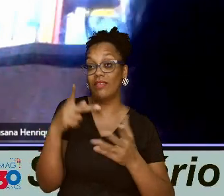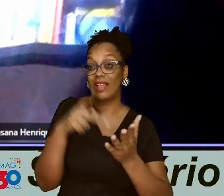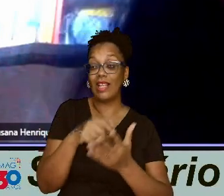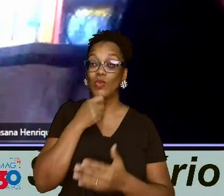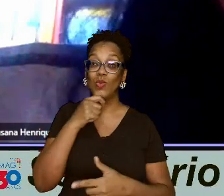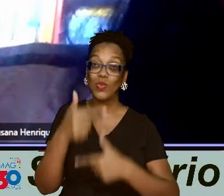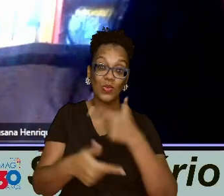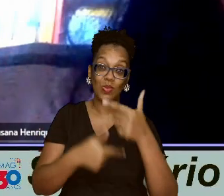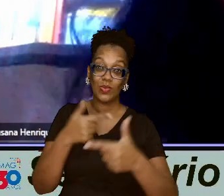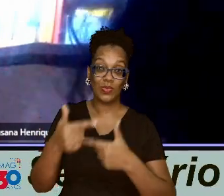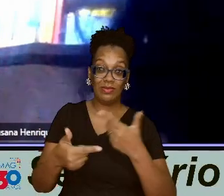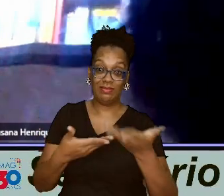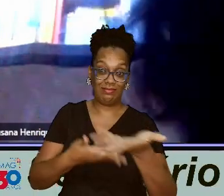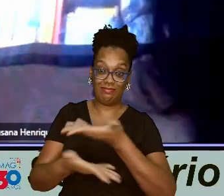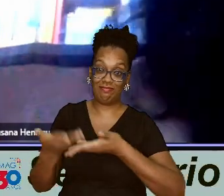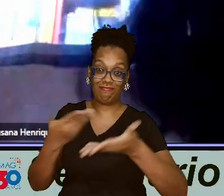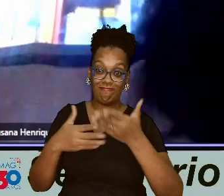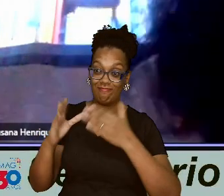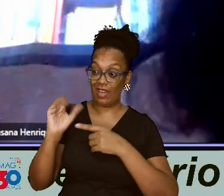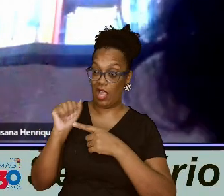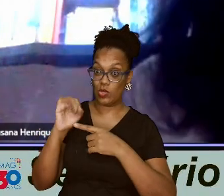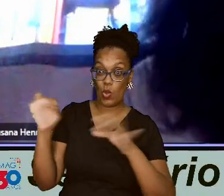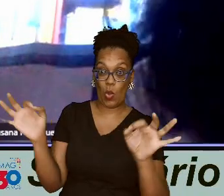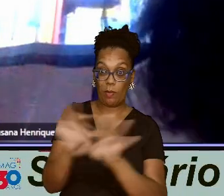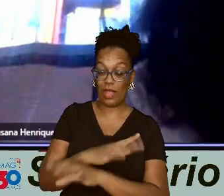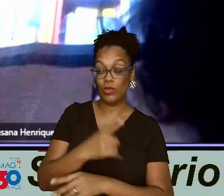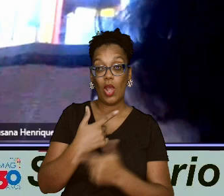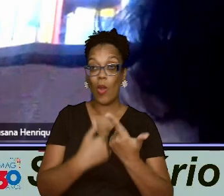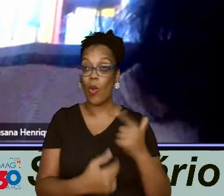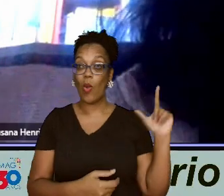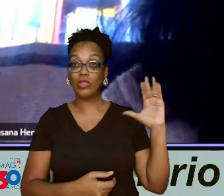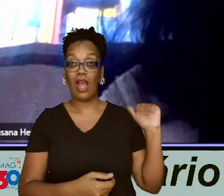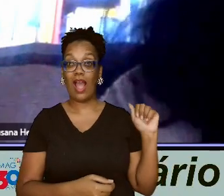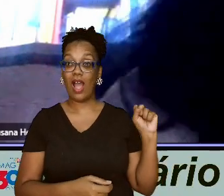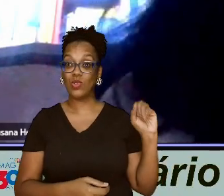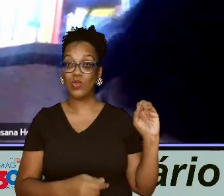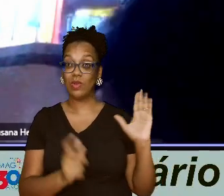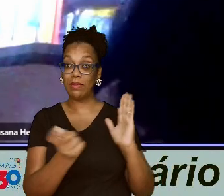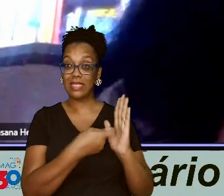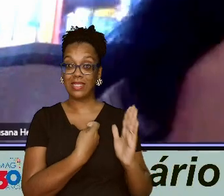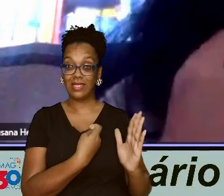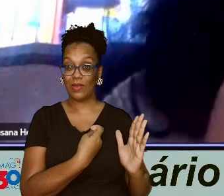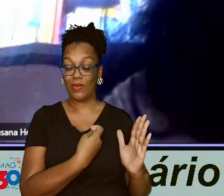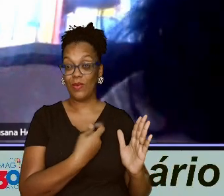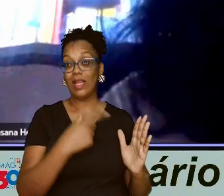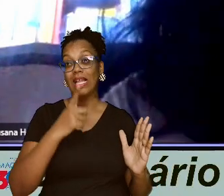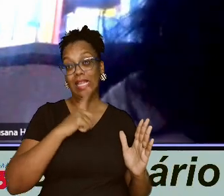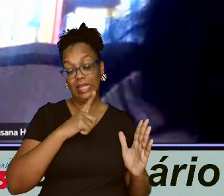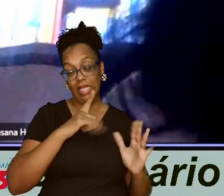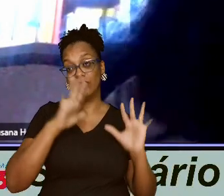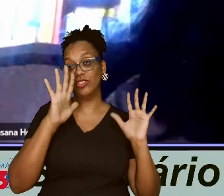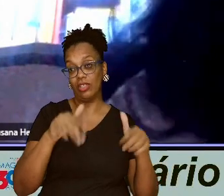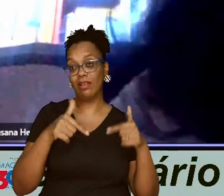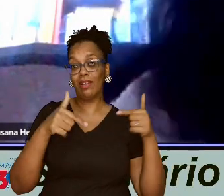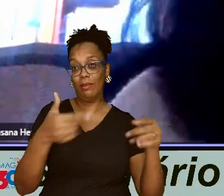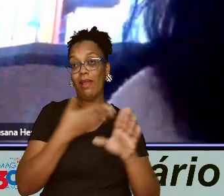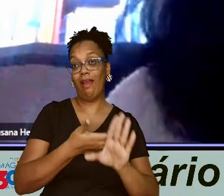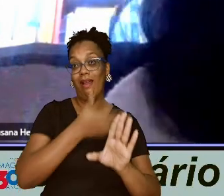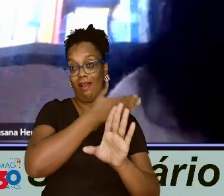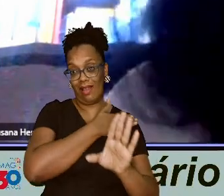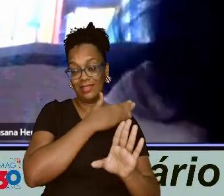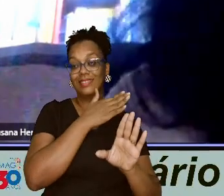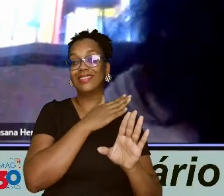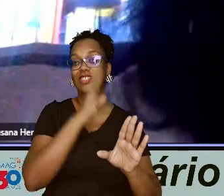caso dele, que é o caso completo, eu estou tratando de um outro caso de prescrição, né? Seja aquelas que já seriam aplicadas antes do precedente, a prescrição